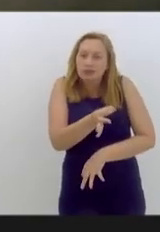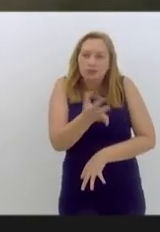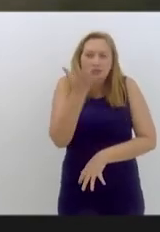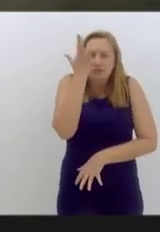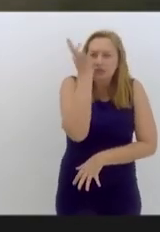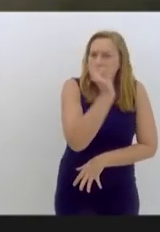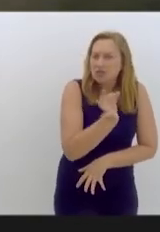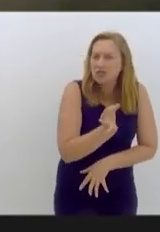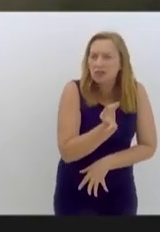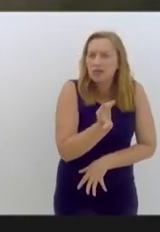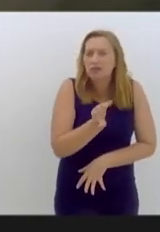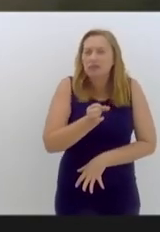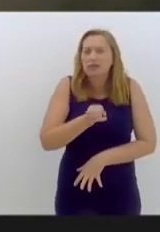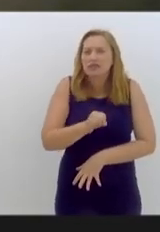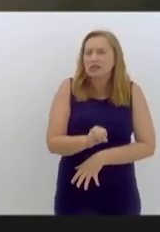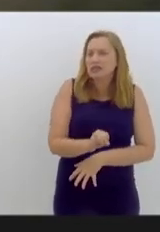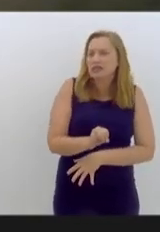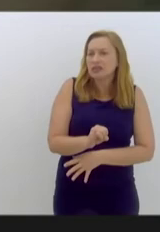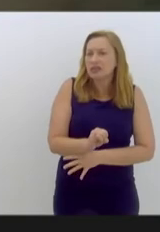sabemos se a FNDE